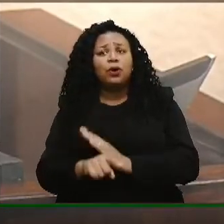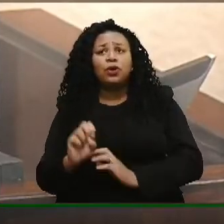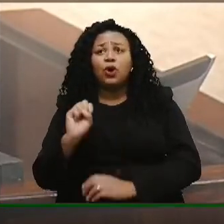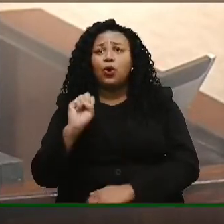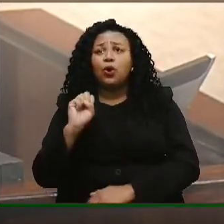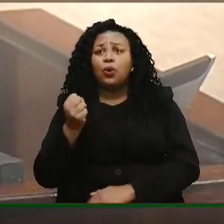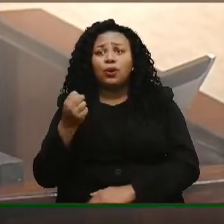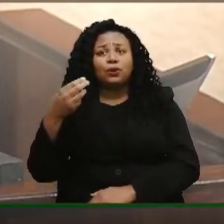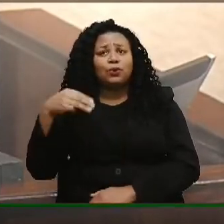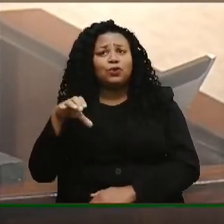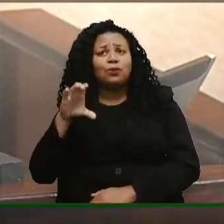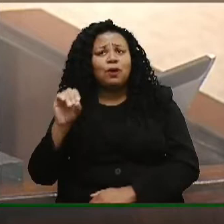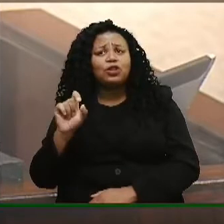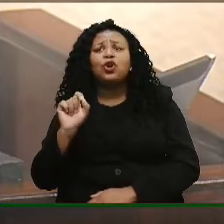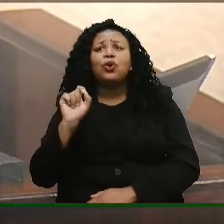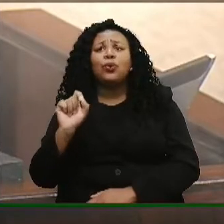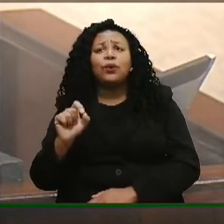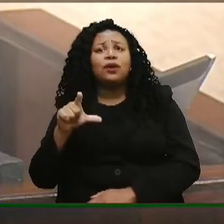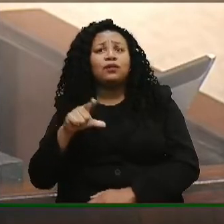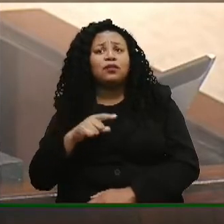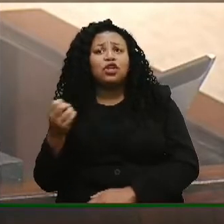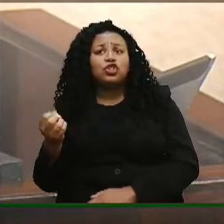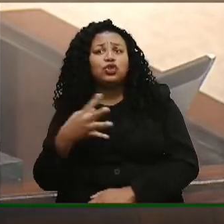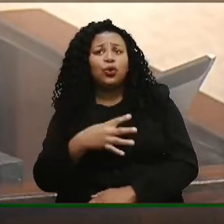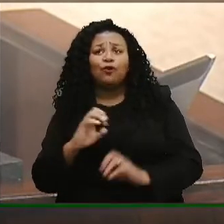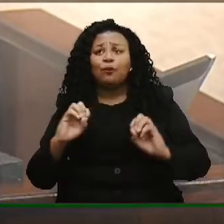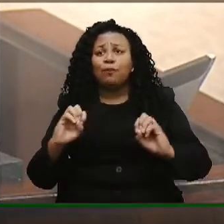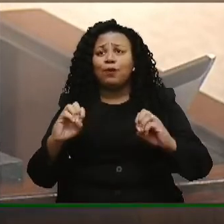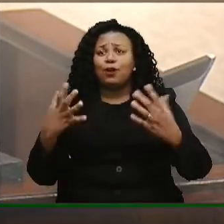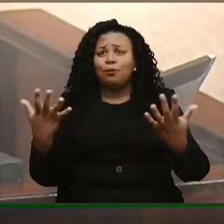de março, o que que há de novo para comemorarmos?